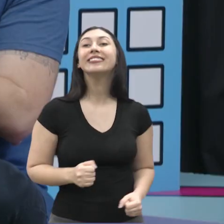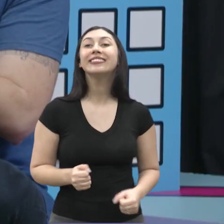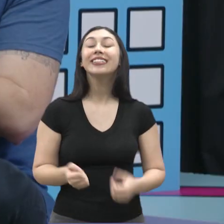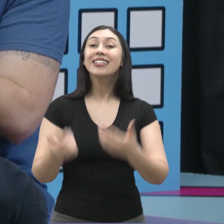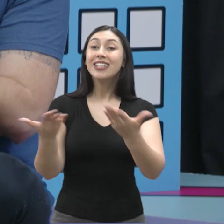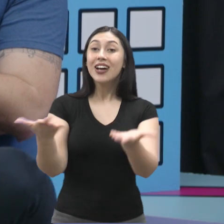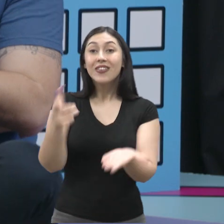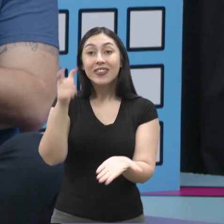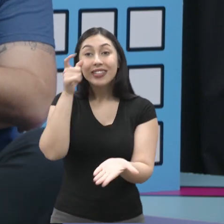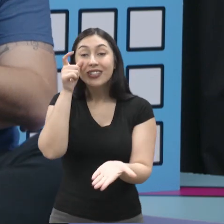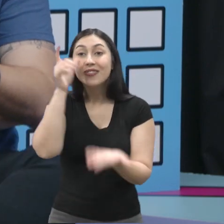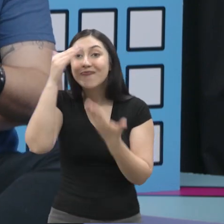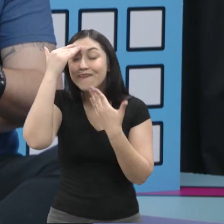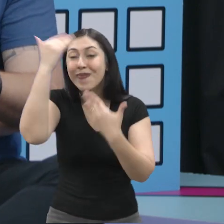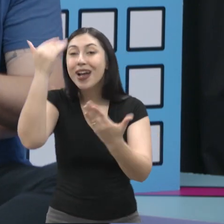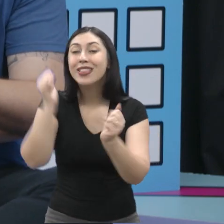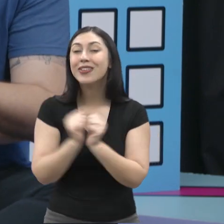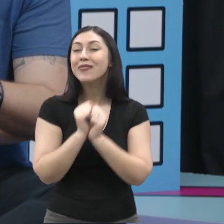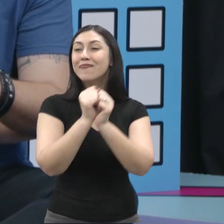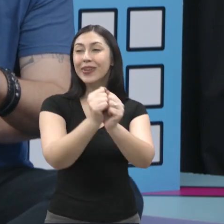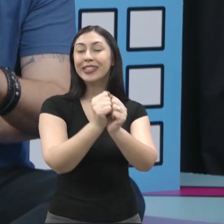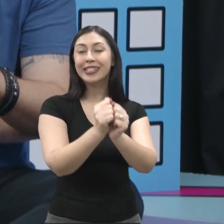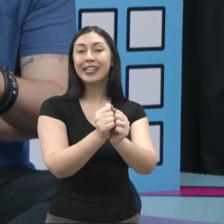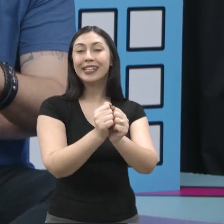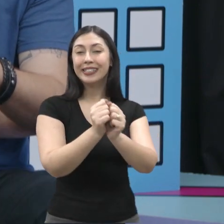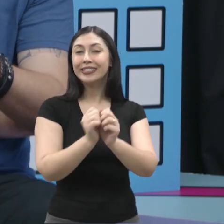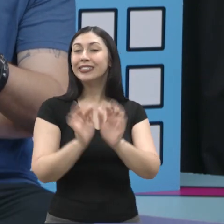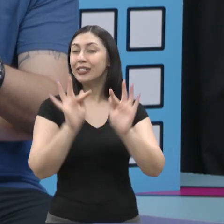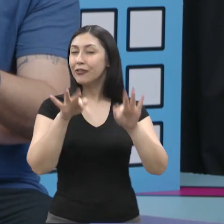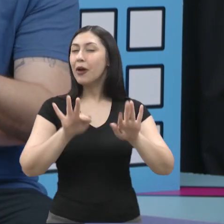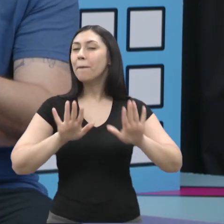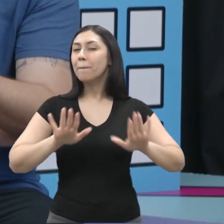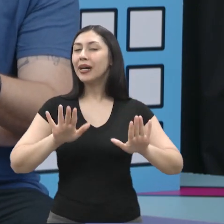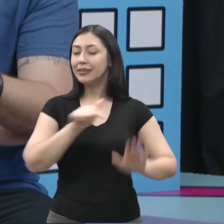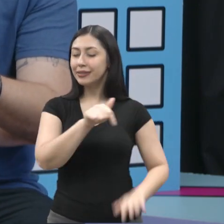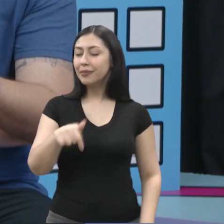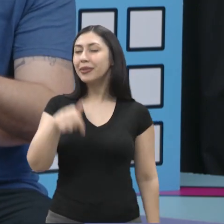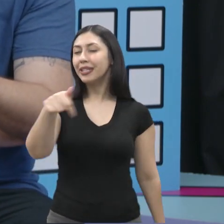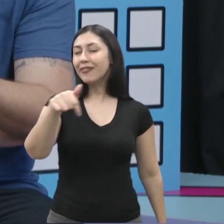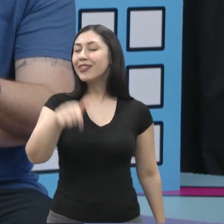coração. É isso. Galera, você que está acompanhando o programa, muito obrigado pela sua companhia. Tá ligado?